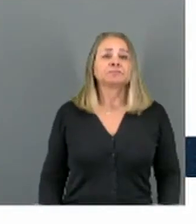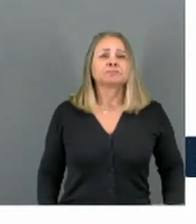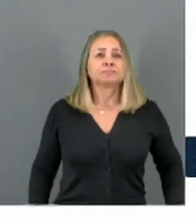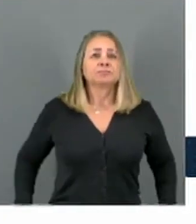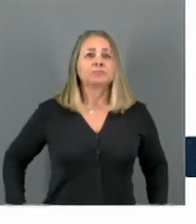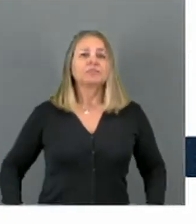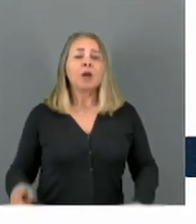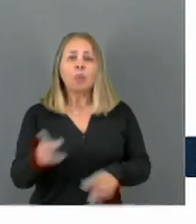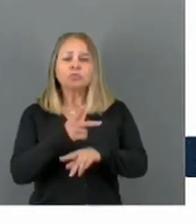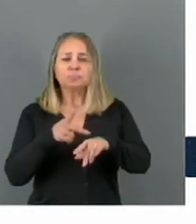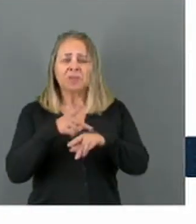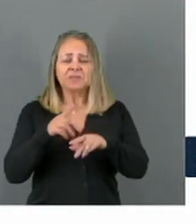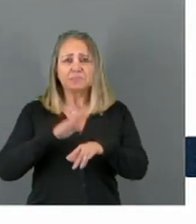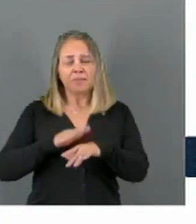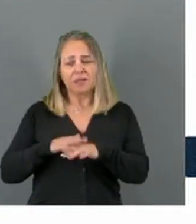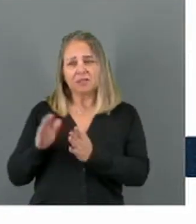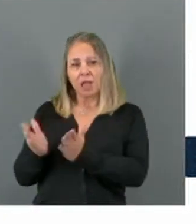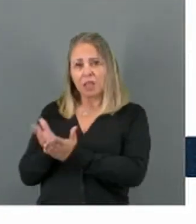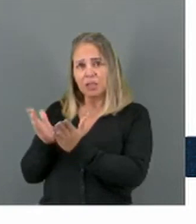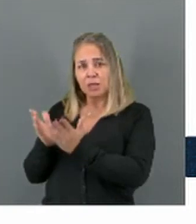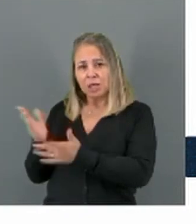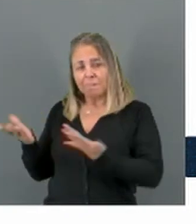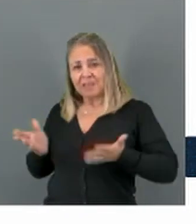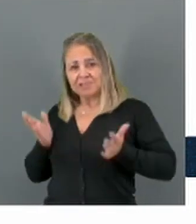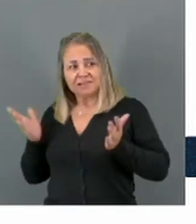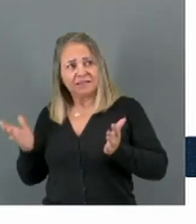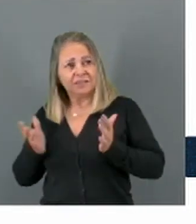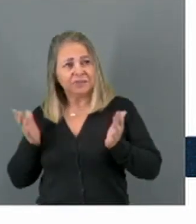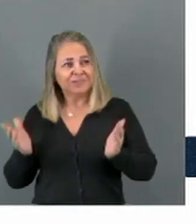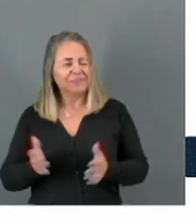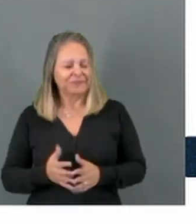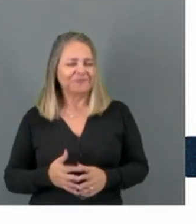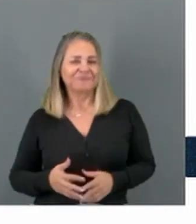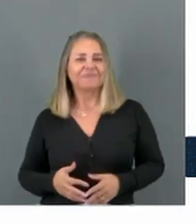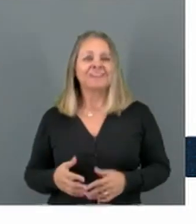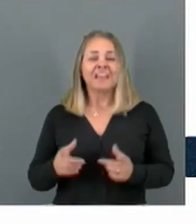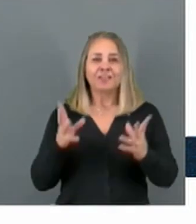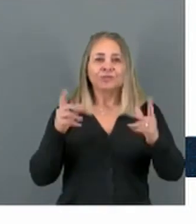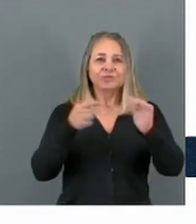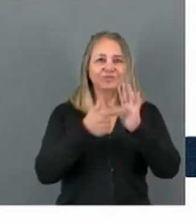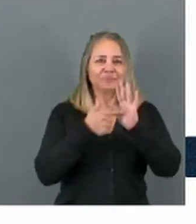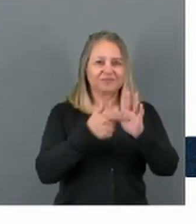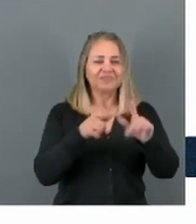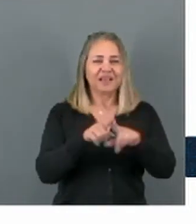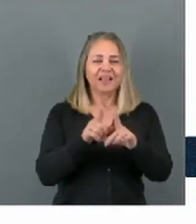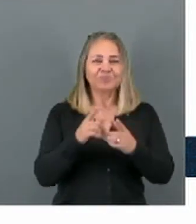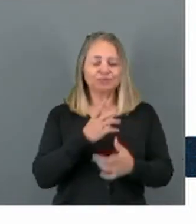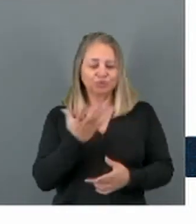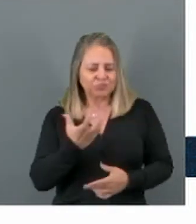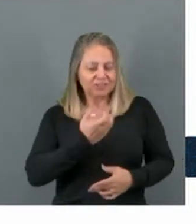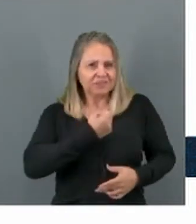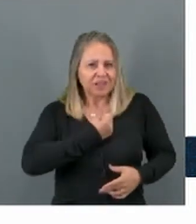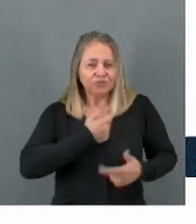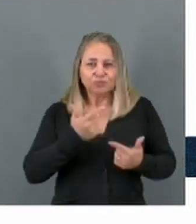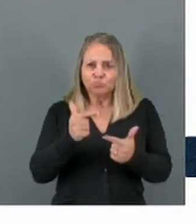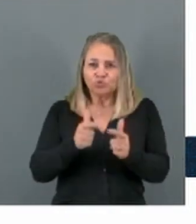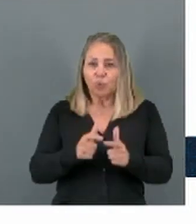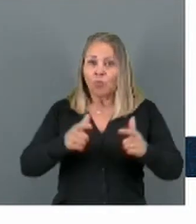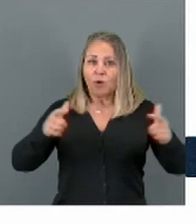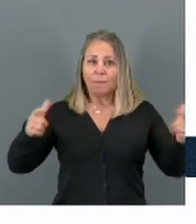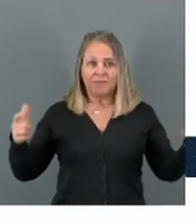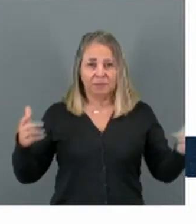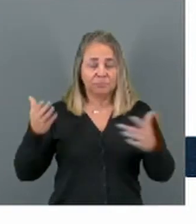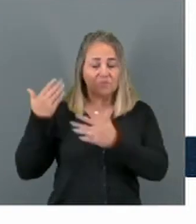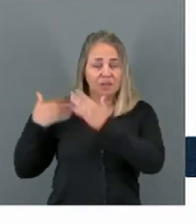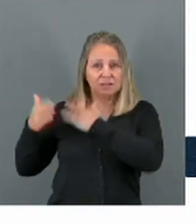mais ricos, e eles mostravam que, em relação ao suicídio, não estava tendo aumento, ou até mesmo estava tendo até mesmo